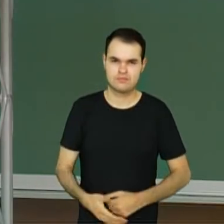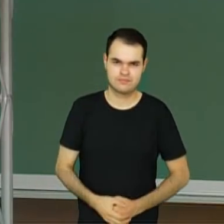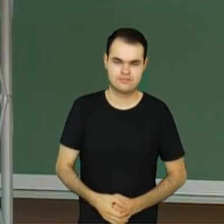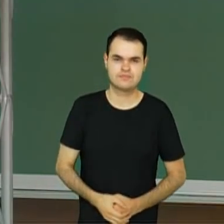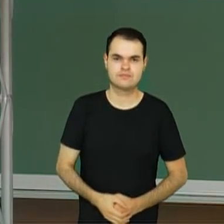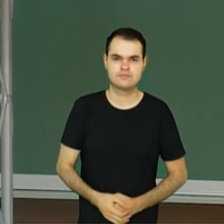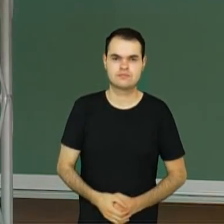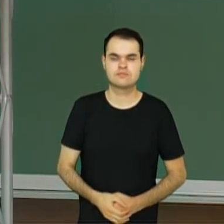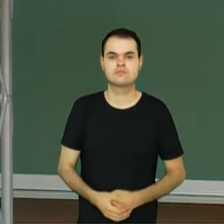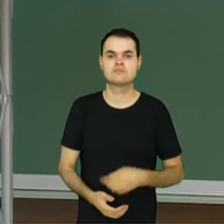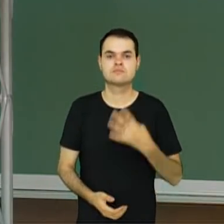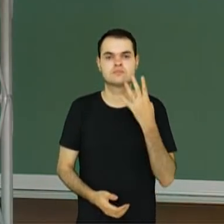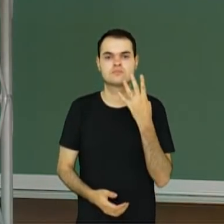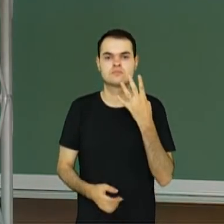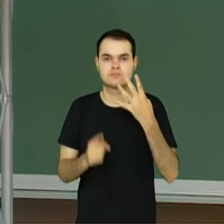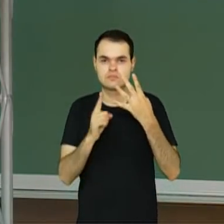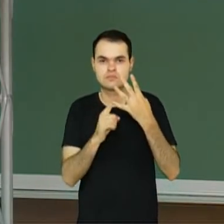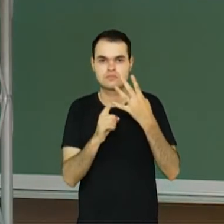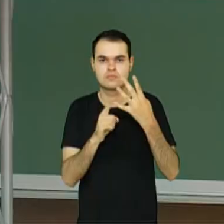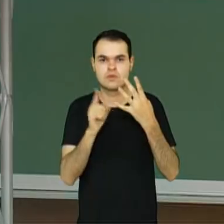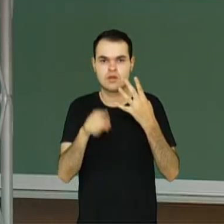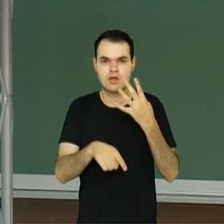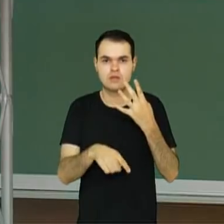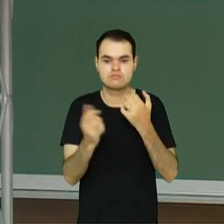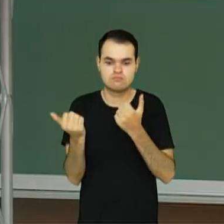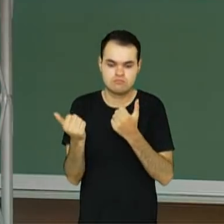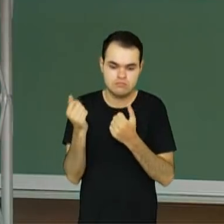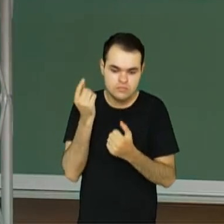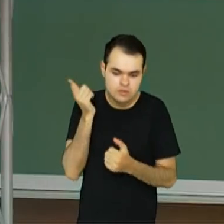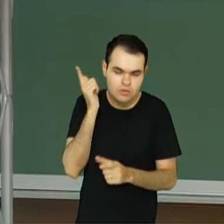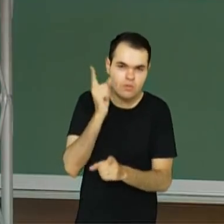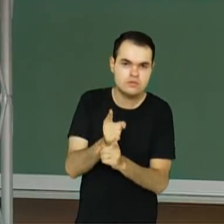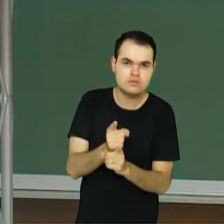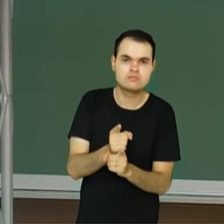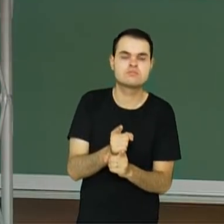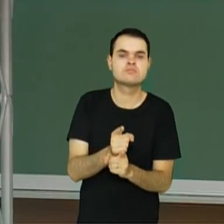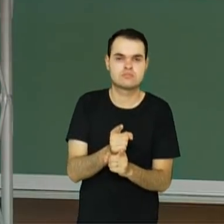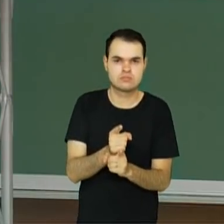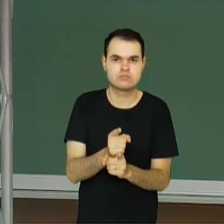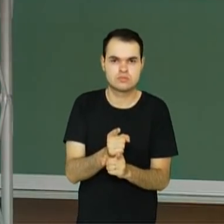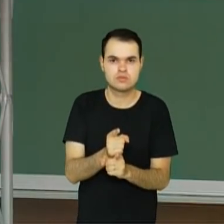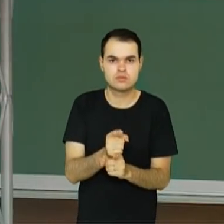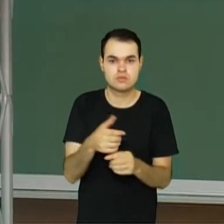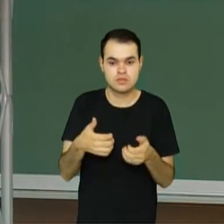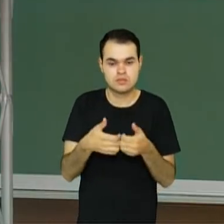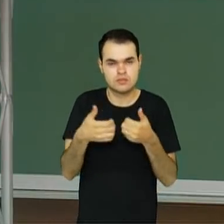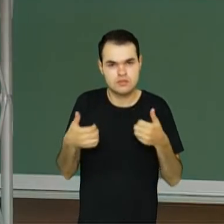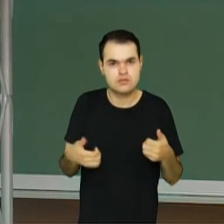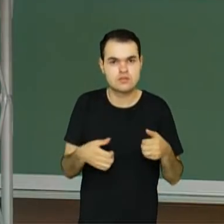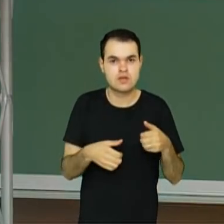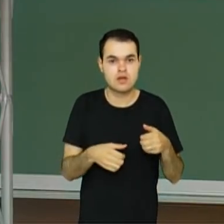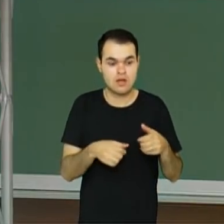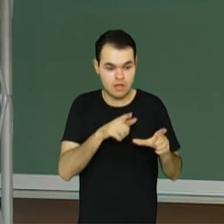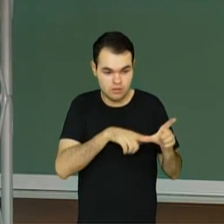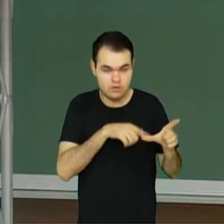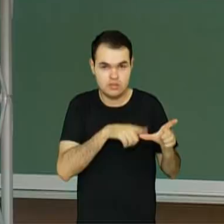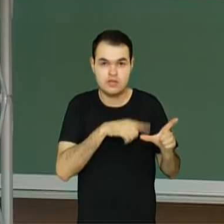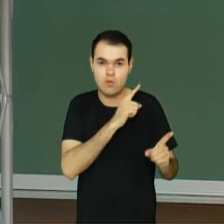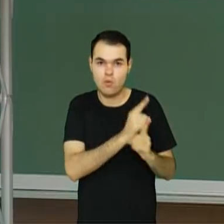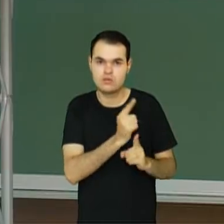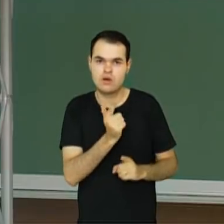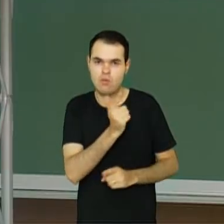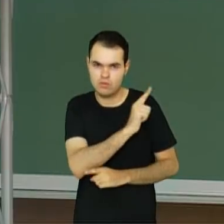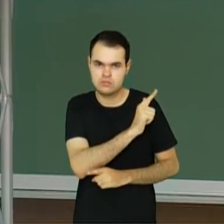4, substituir a incógnita encontrada na equação de substituição. Então, você, a partir da primeira substituição, você vai achar a outra